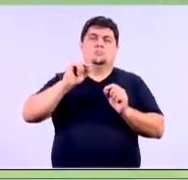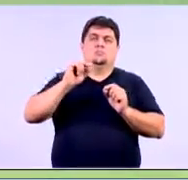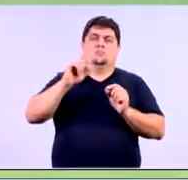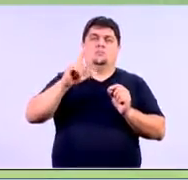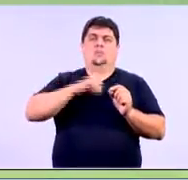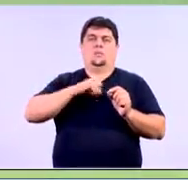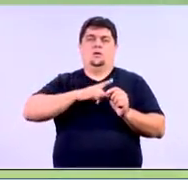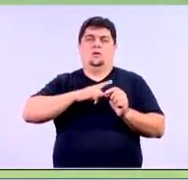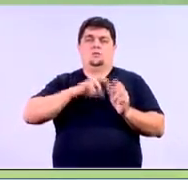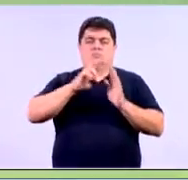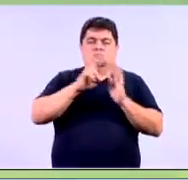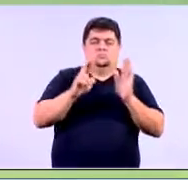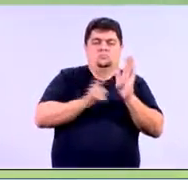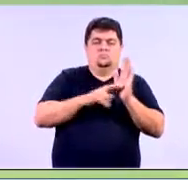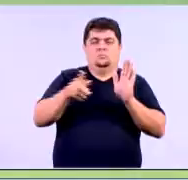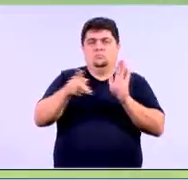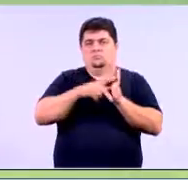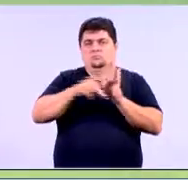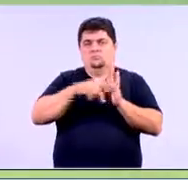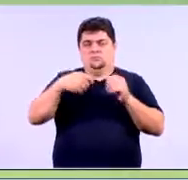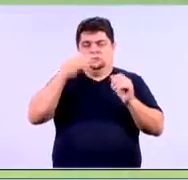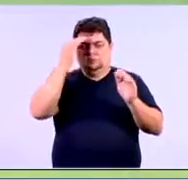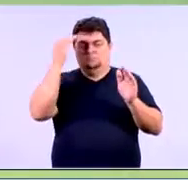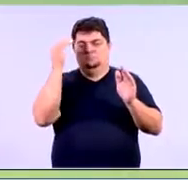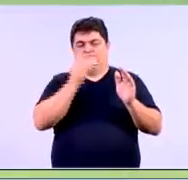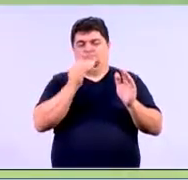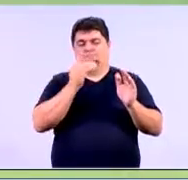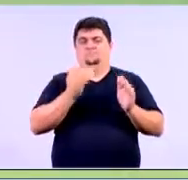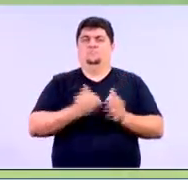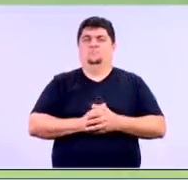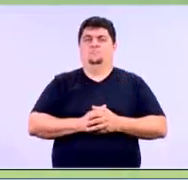relativos ou regulatórios, e esses outros